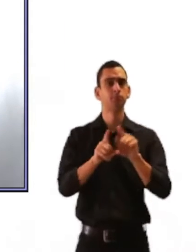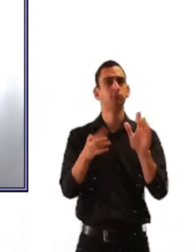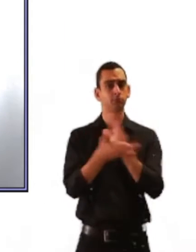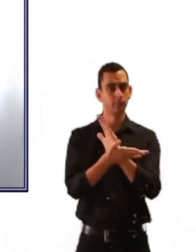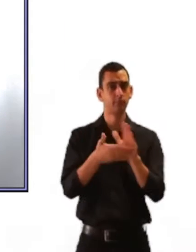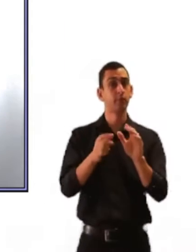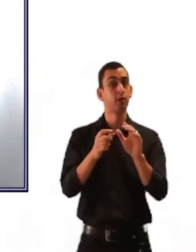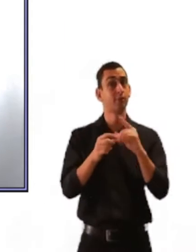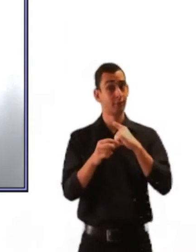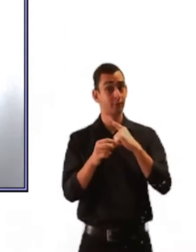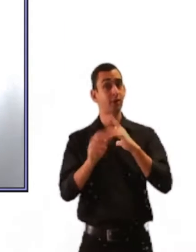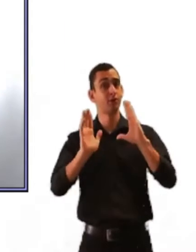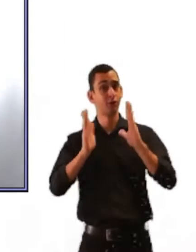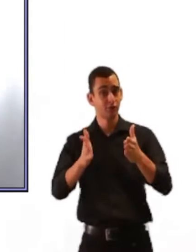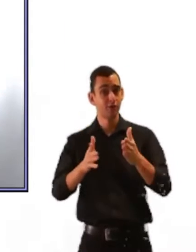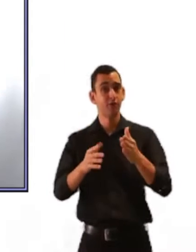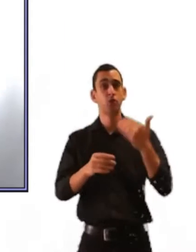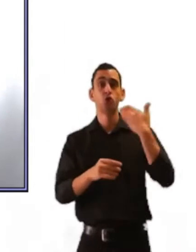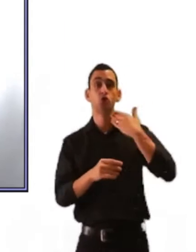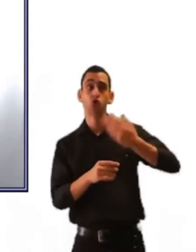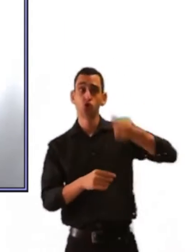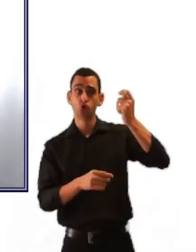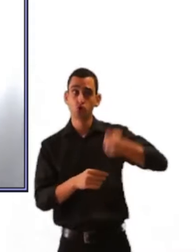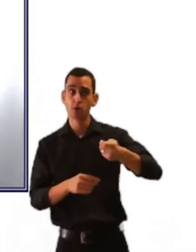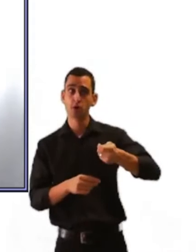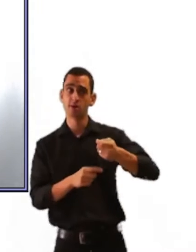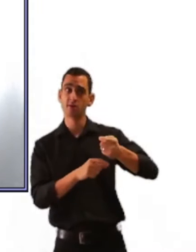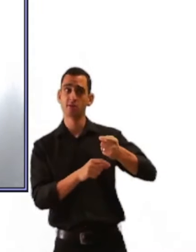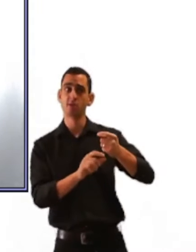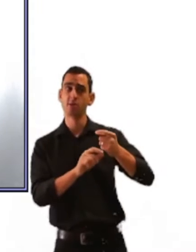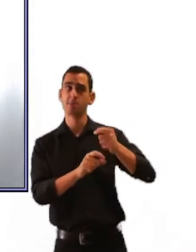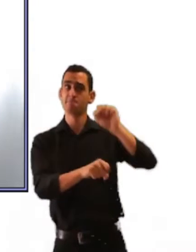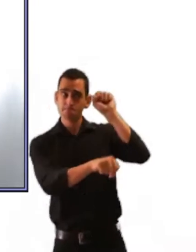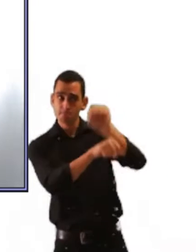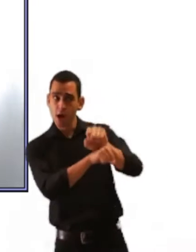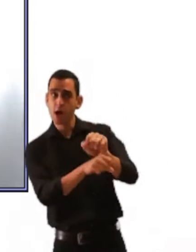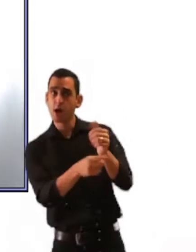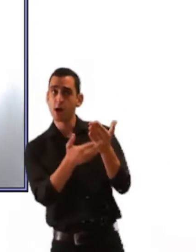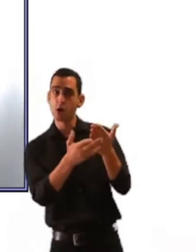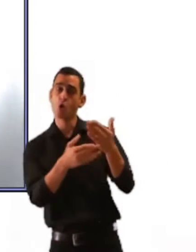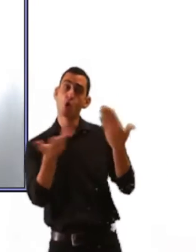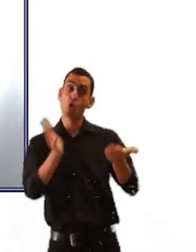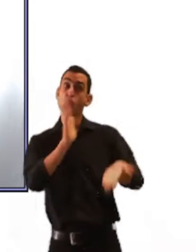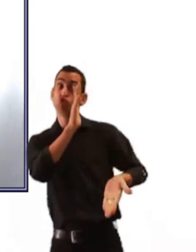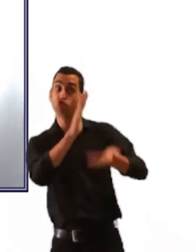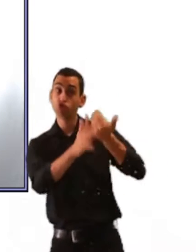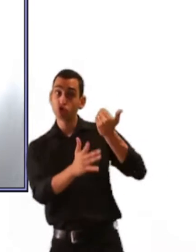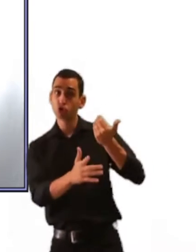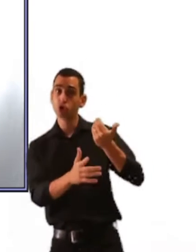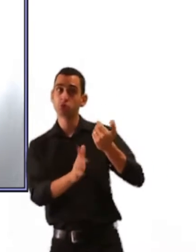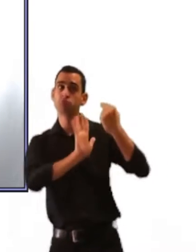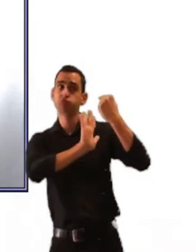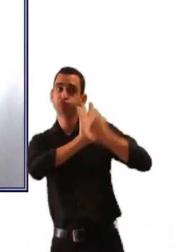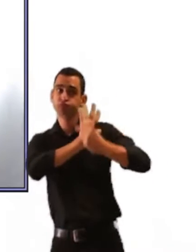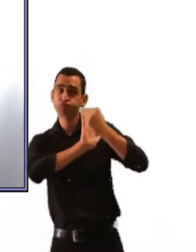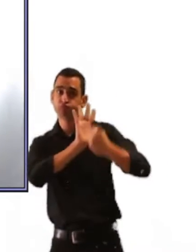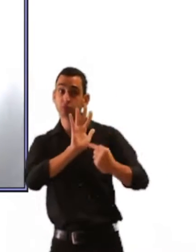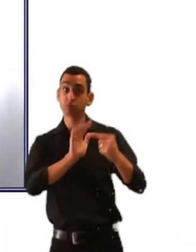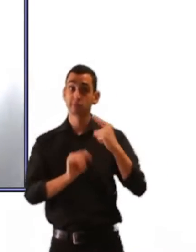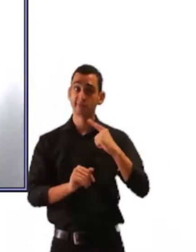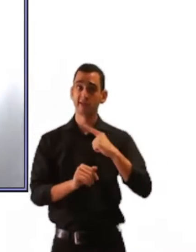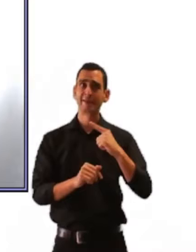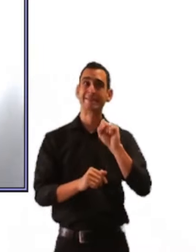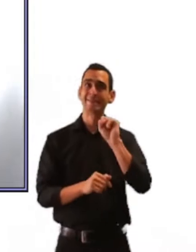o impedimento, que são mecanismos processuais para que aquele juiz que